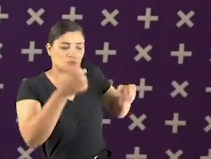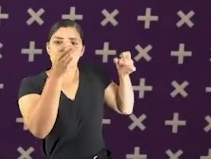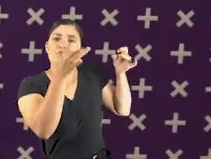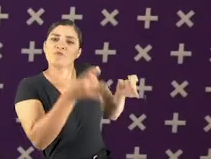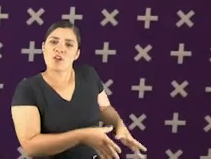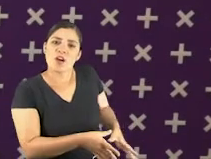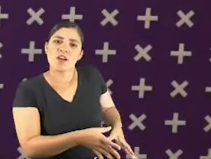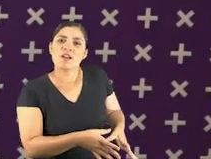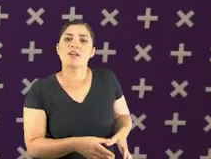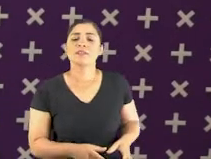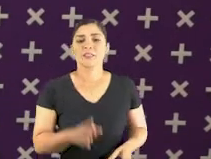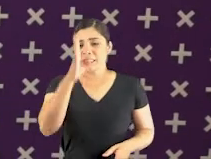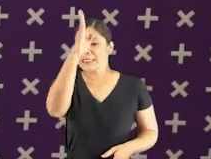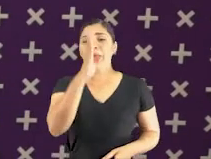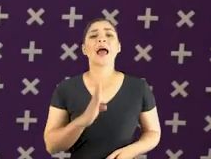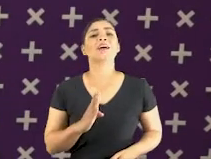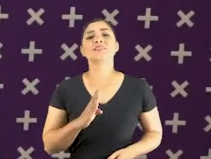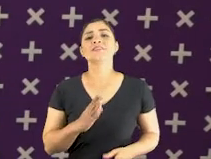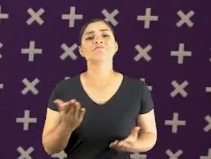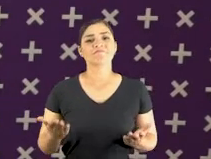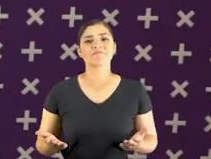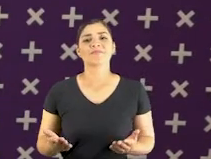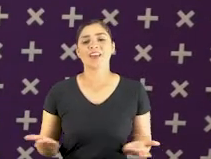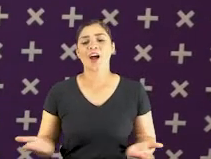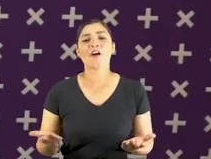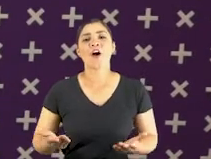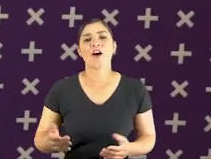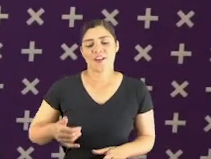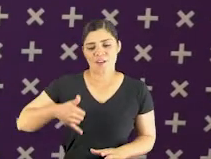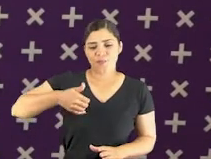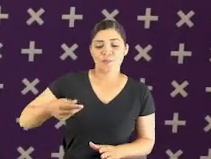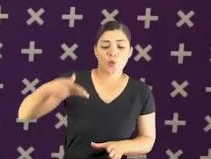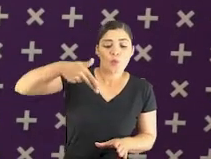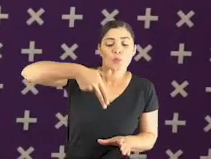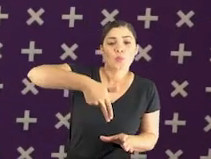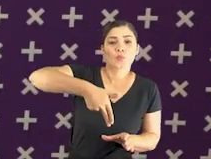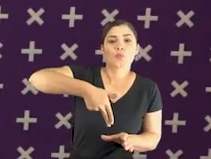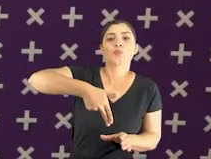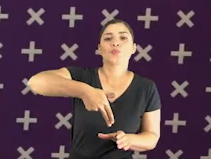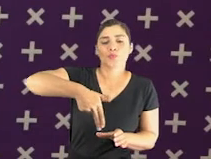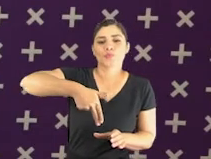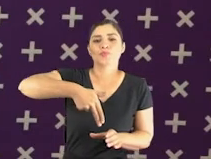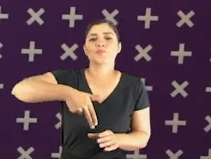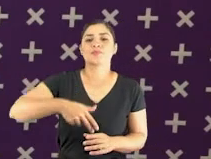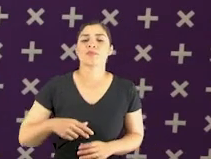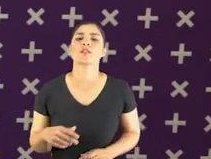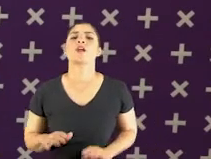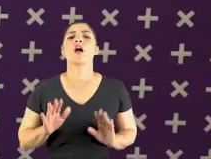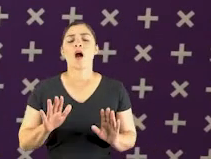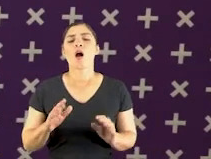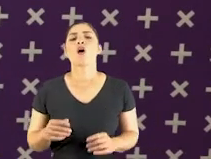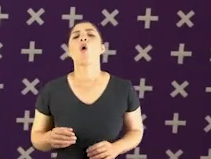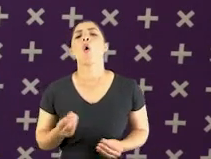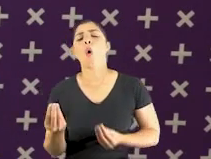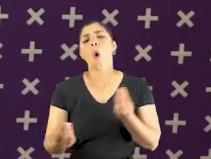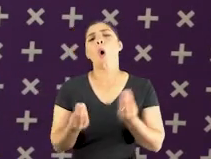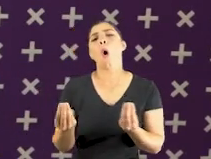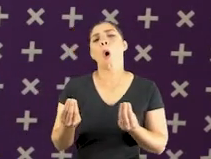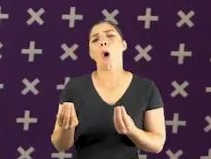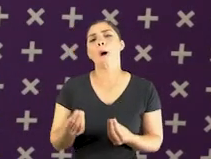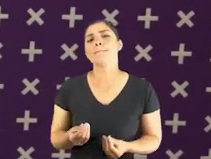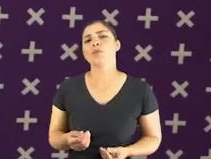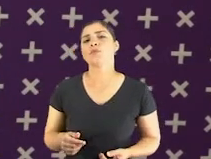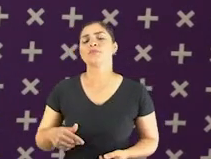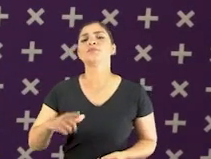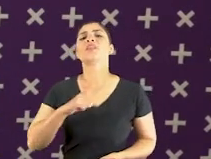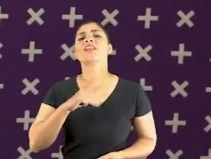e hoje em dia ele usa como como combustível agora como é que tem sido para Nestlé e é uma empresa sólida